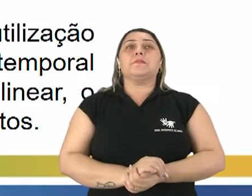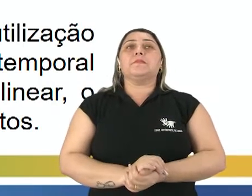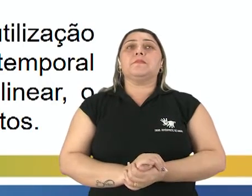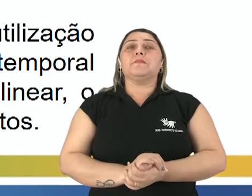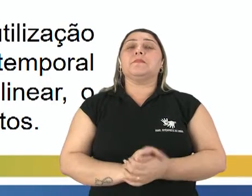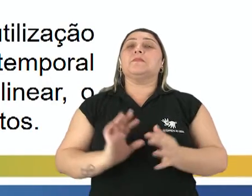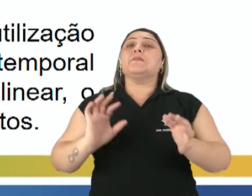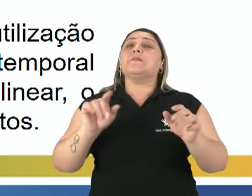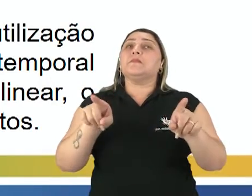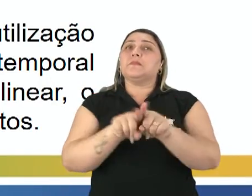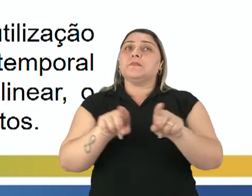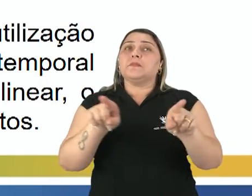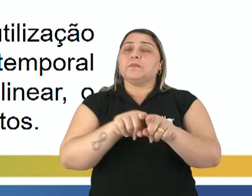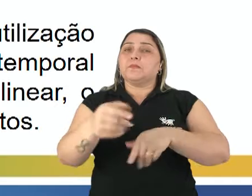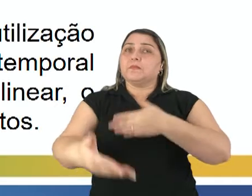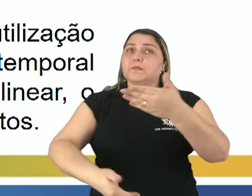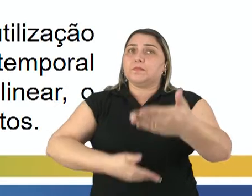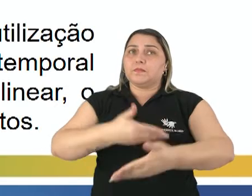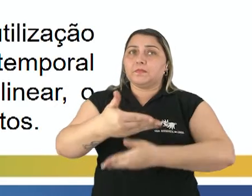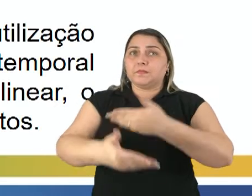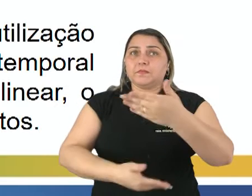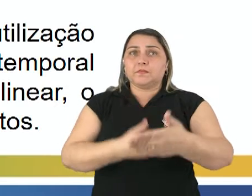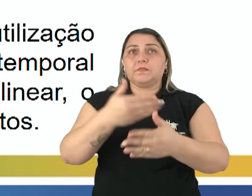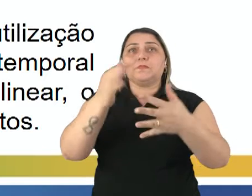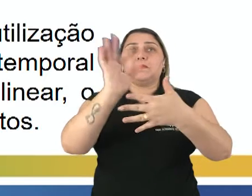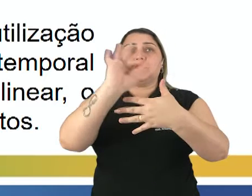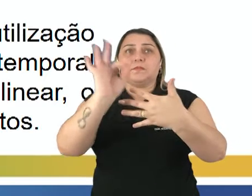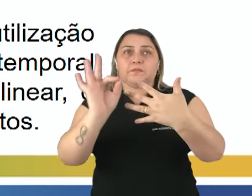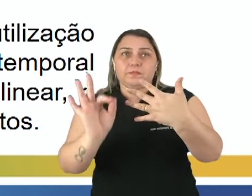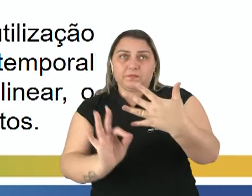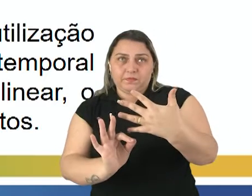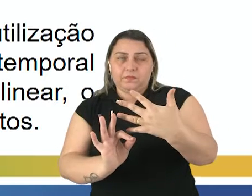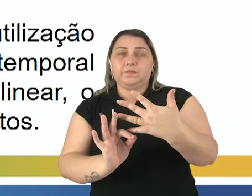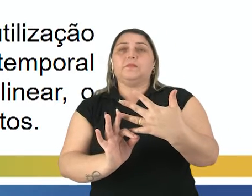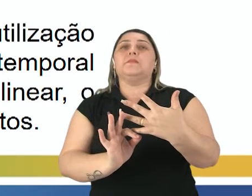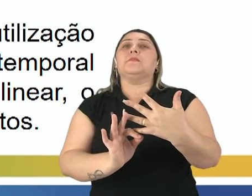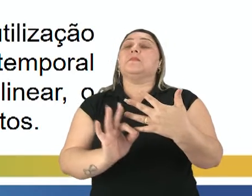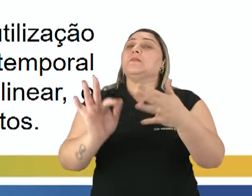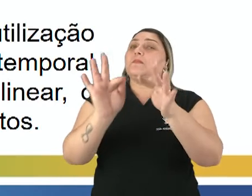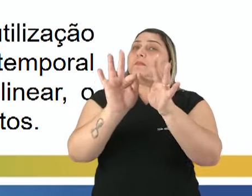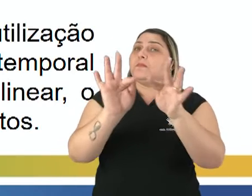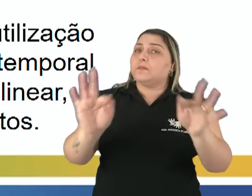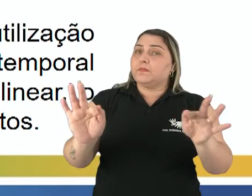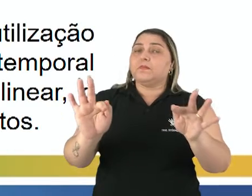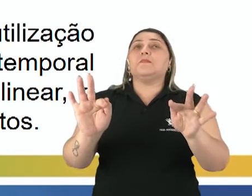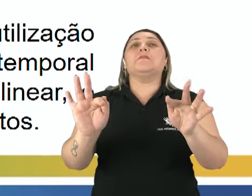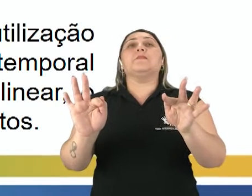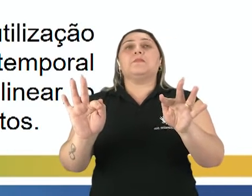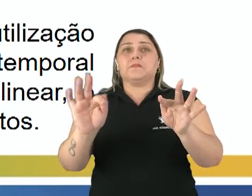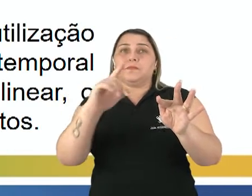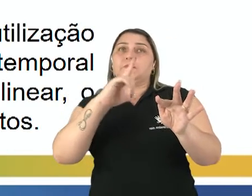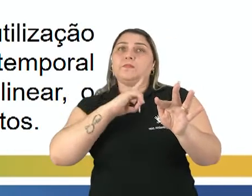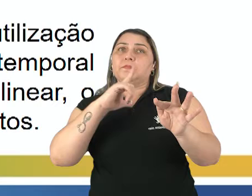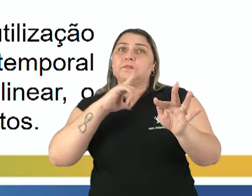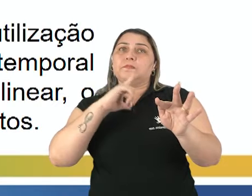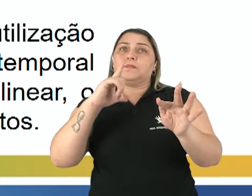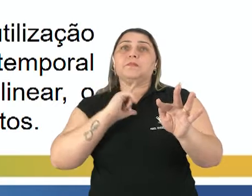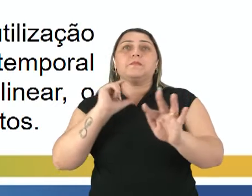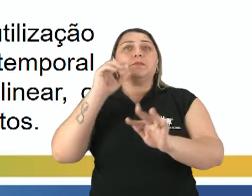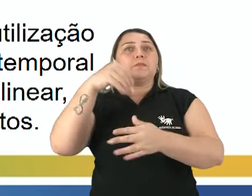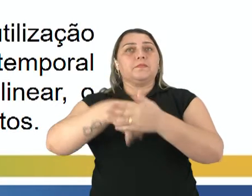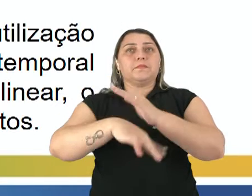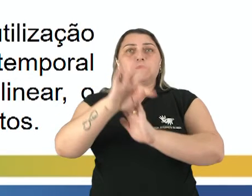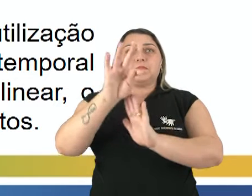conectivos instituem relações entre os elementos, entre as frases, entre os termos existentes no